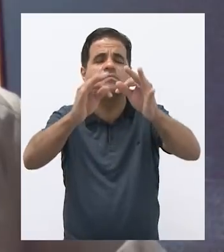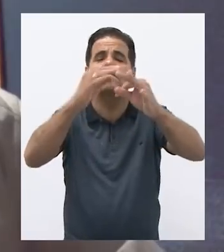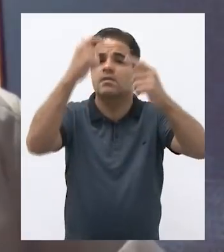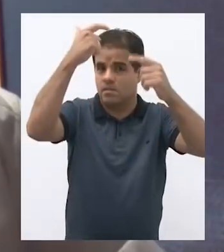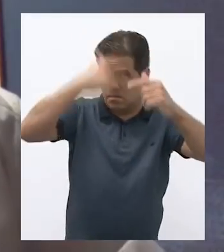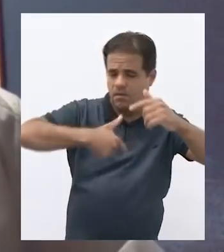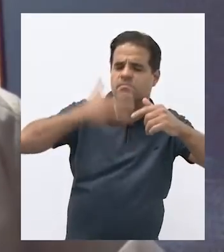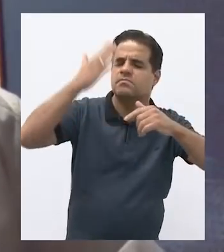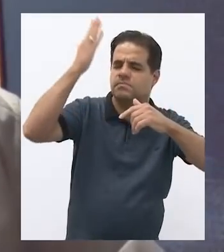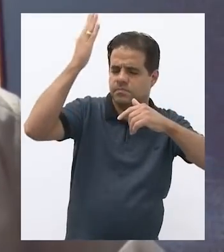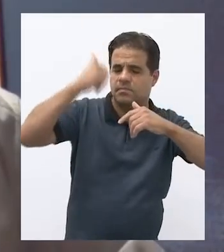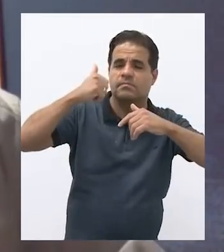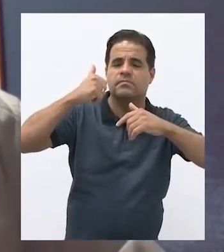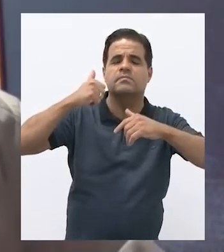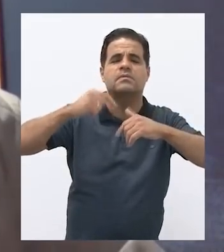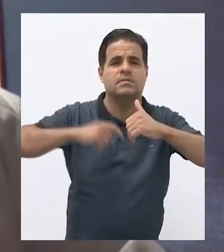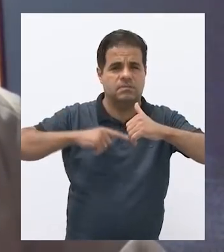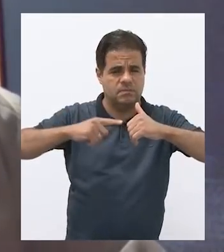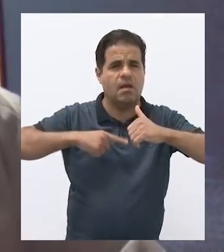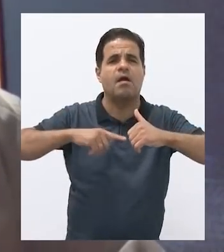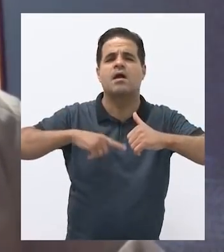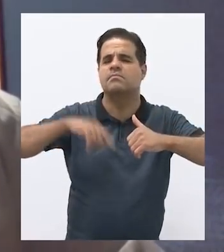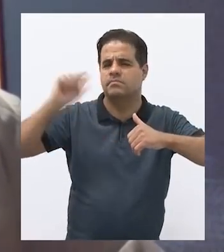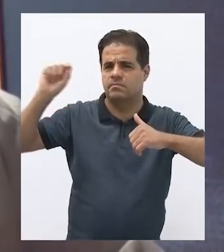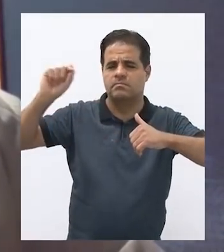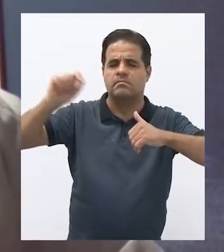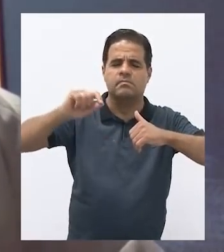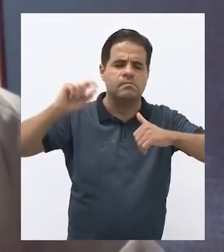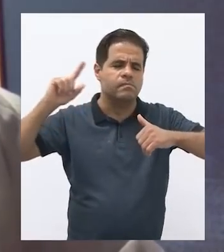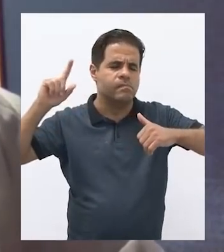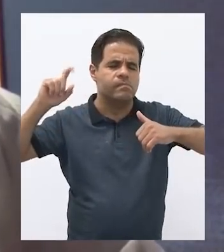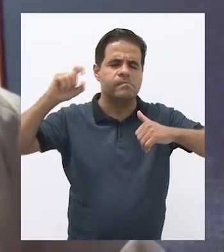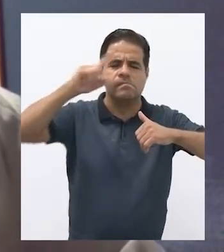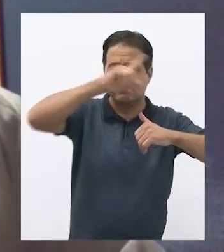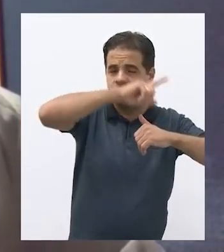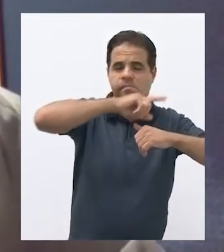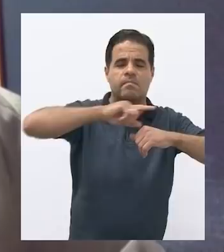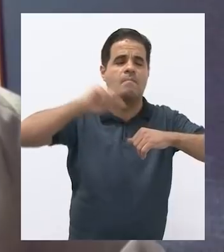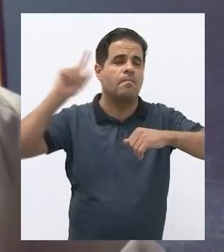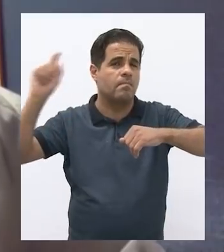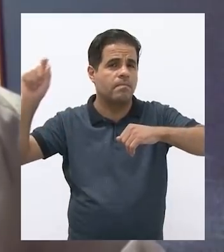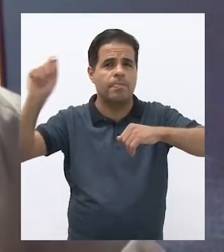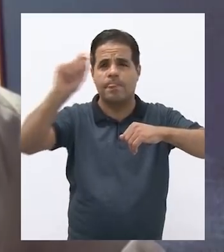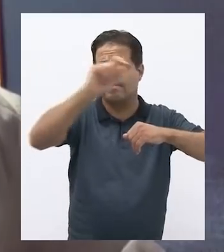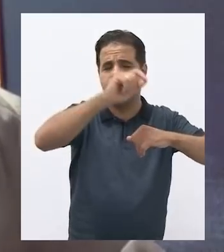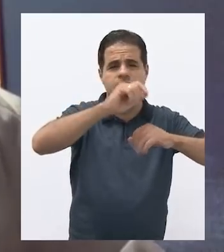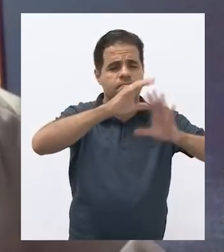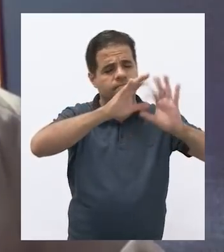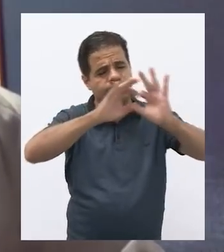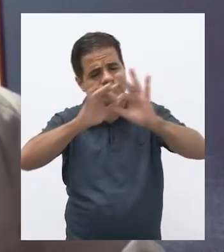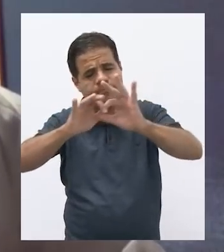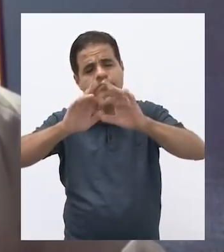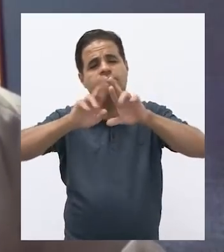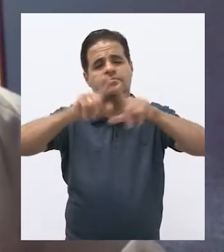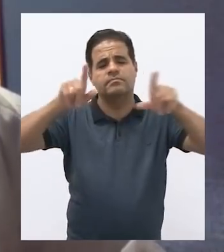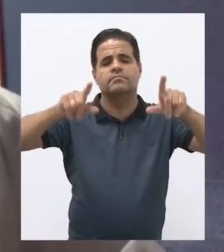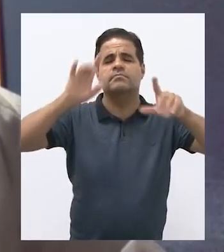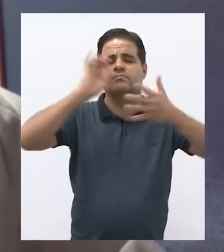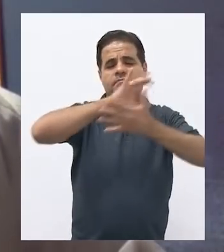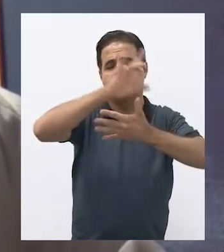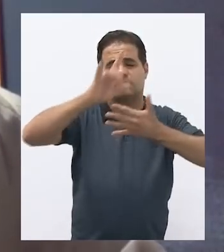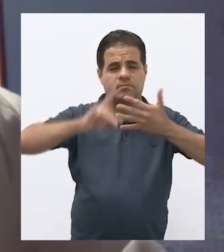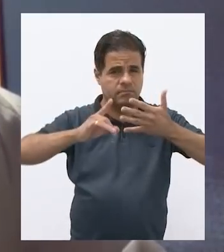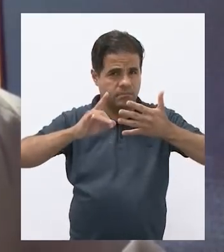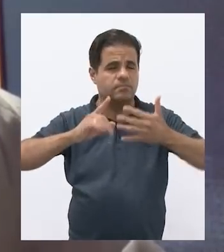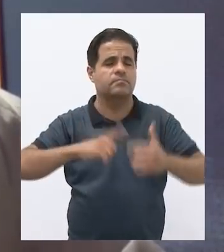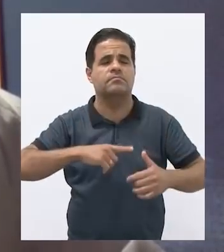eu sei que existem dificuldades, há um contexto diferente para cada uma